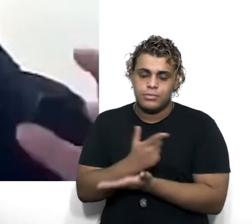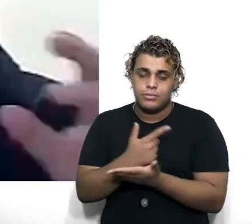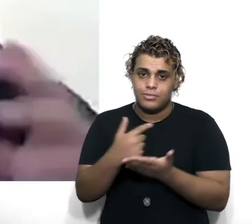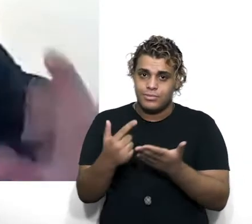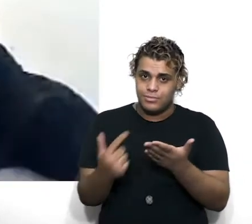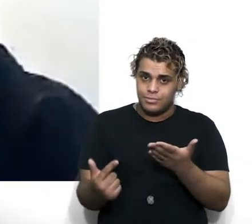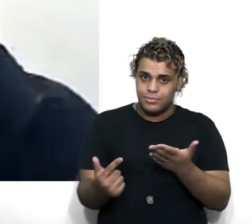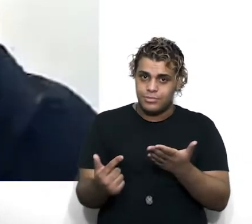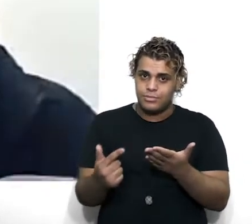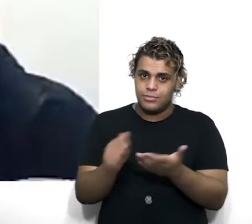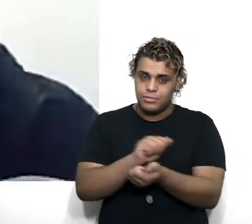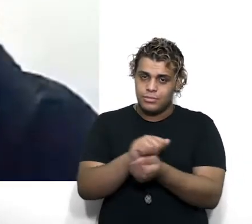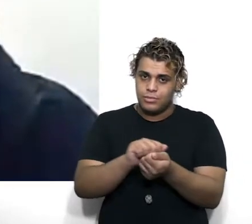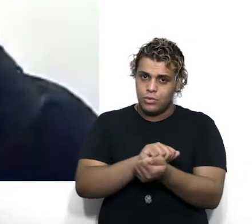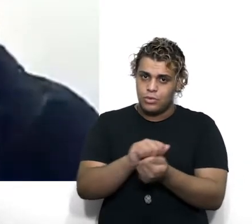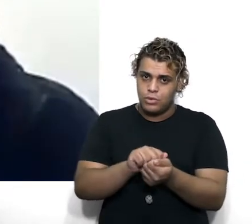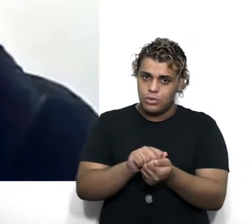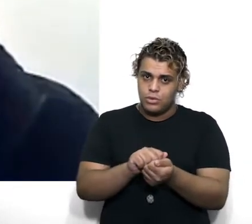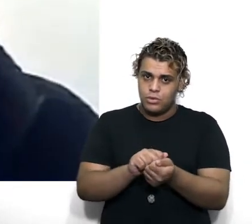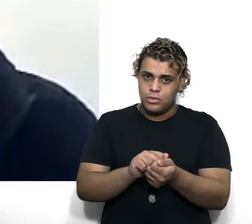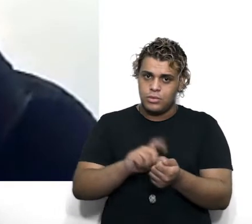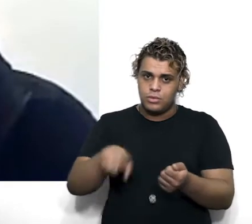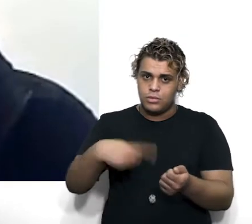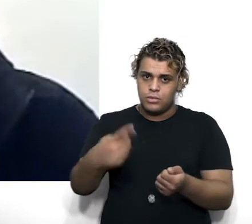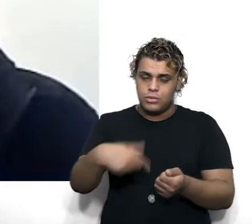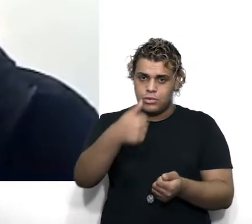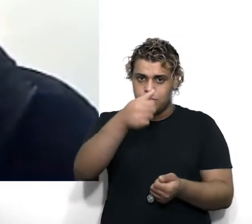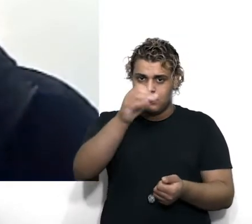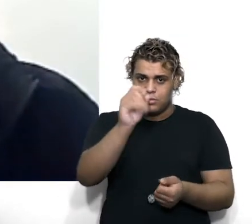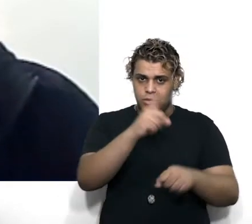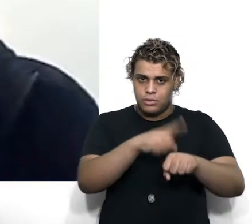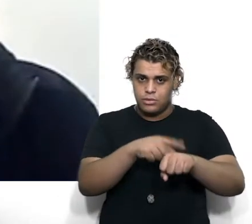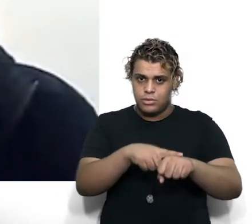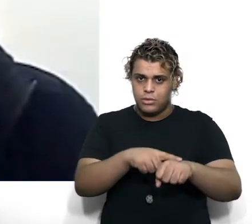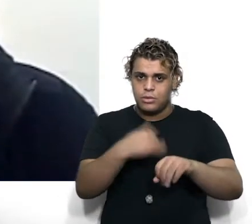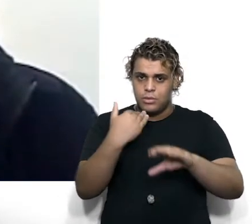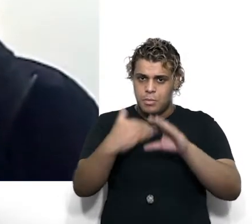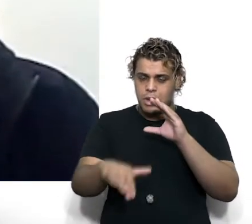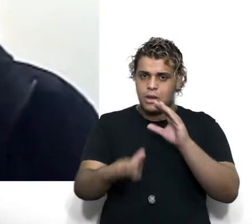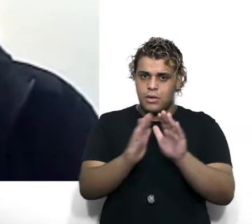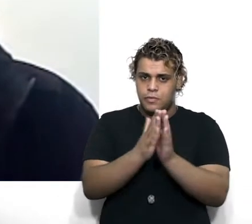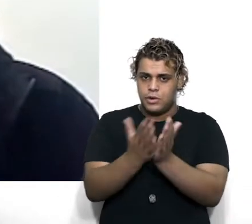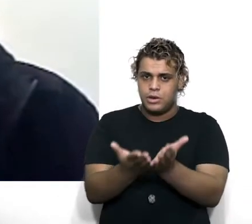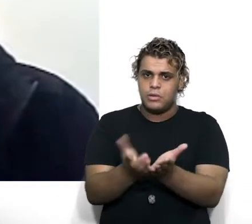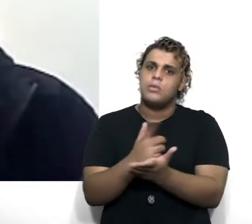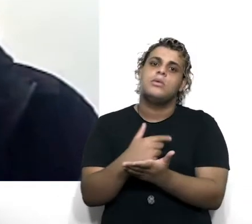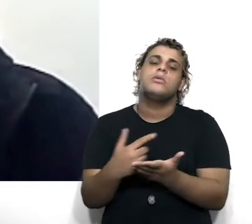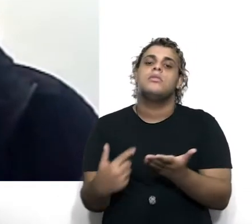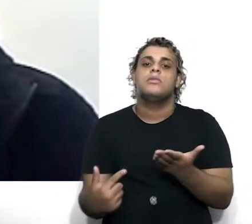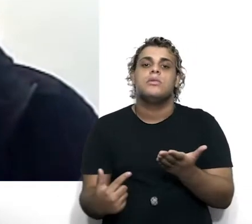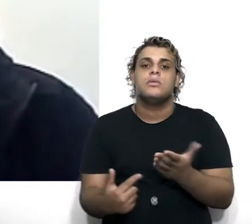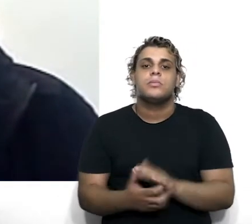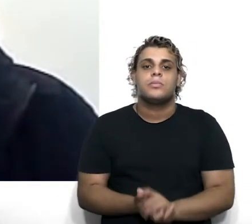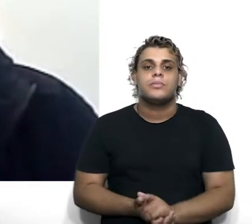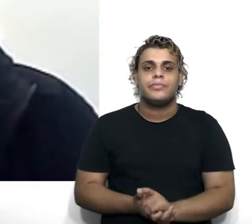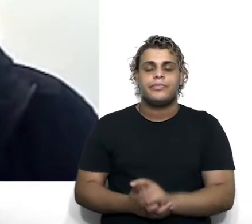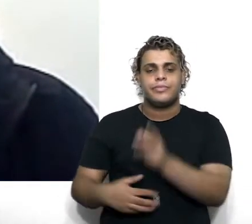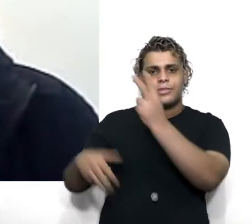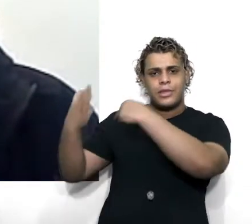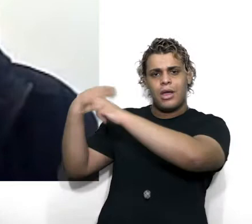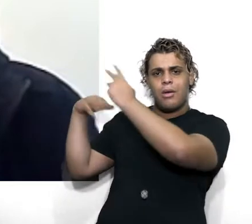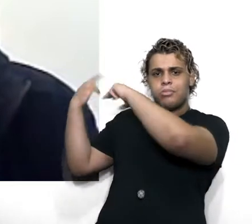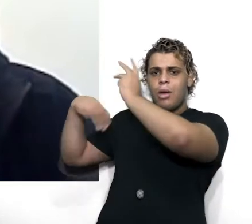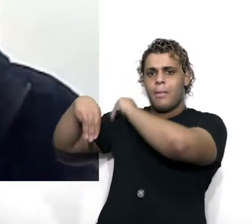escrevia, corrigia, passado 10 anos publicava o livro que escrevia. E daquela vez, portanto, desde março de